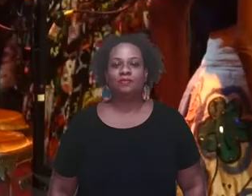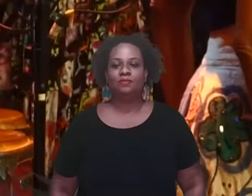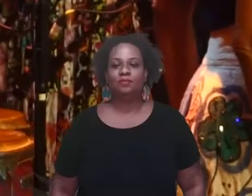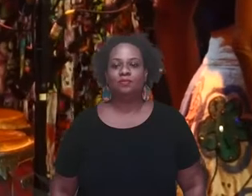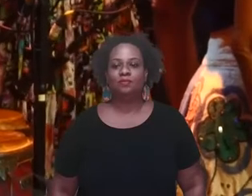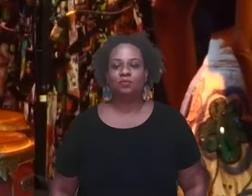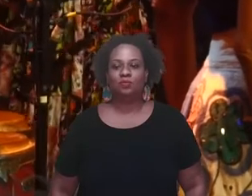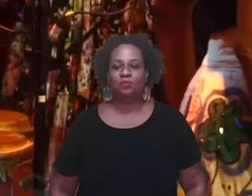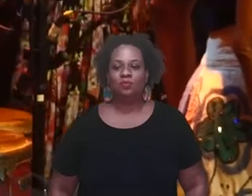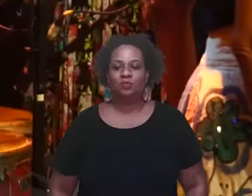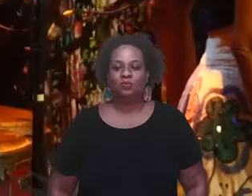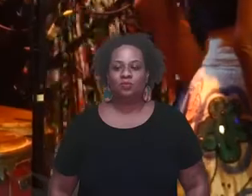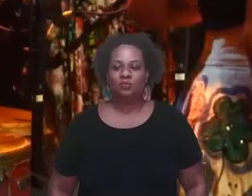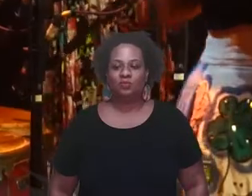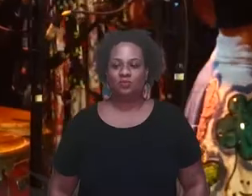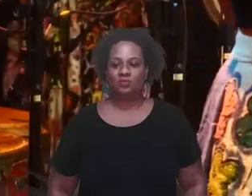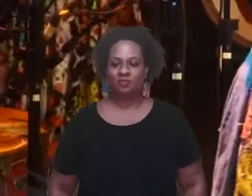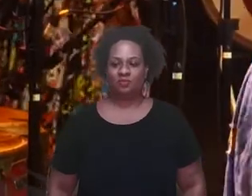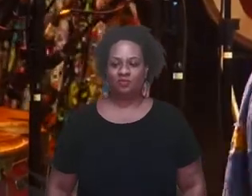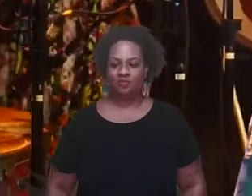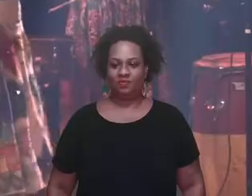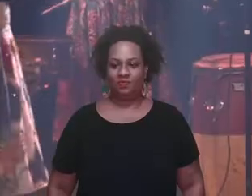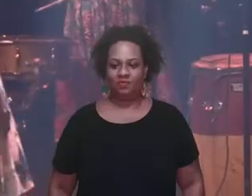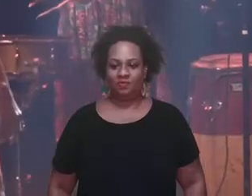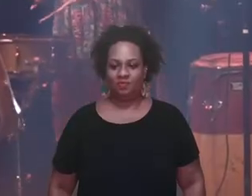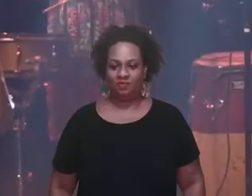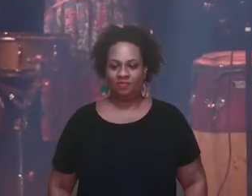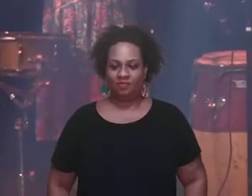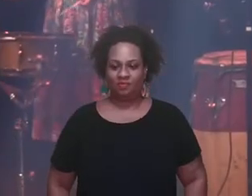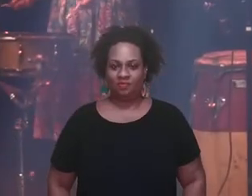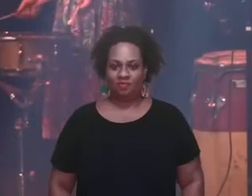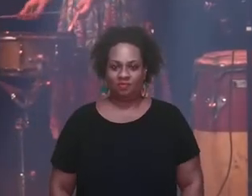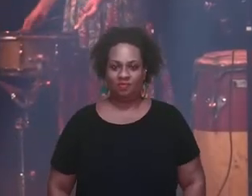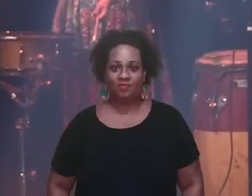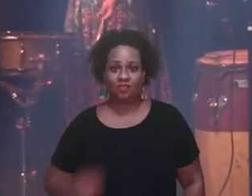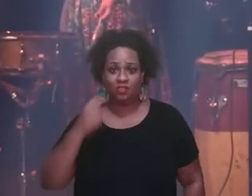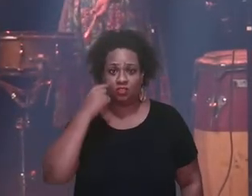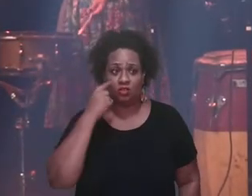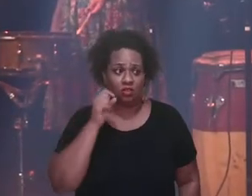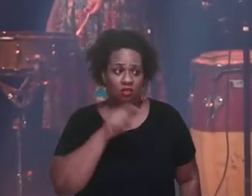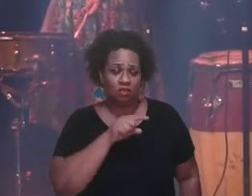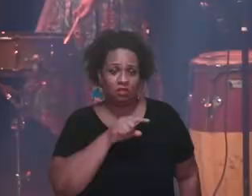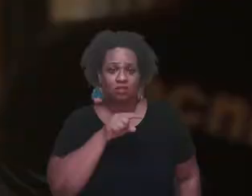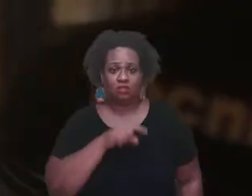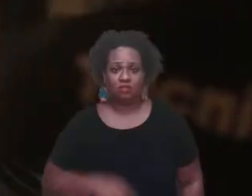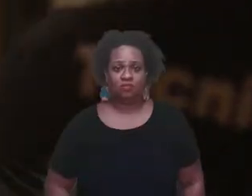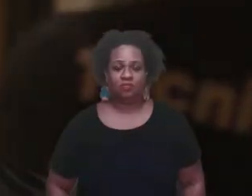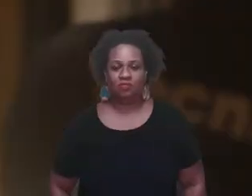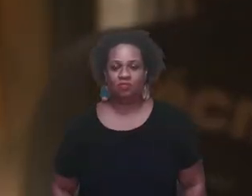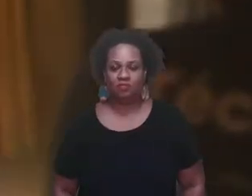Oi e aí não era para furar ela tava querendo ela desse jeito quem vai chorar Quinho